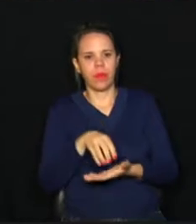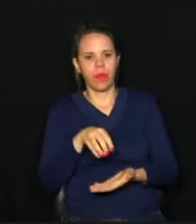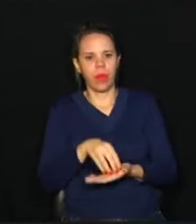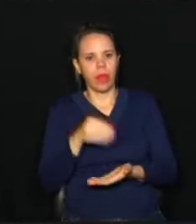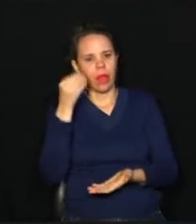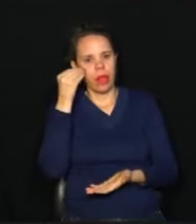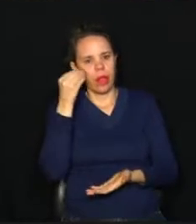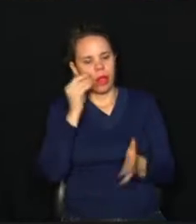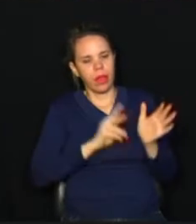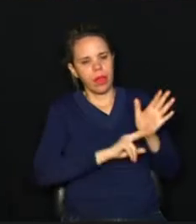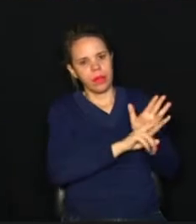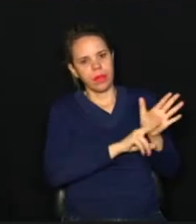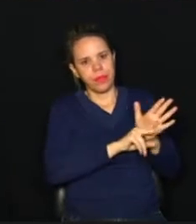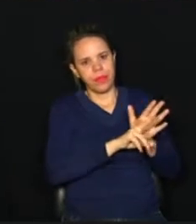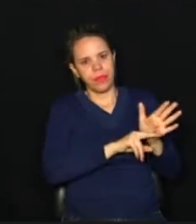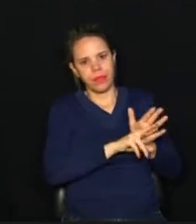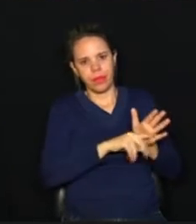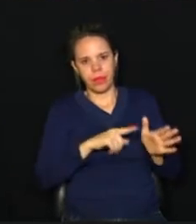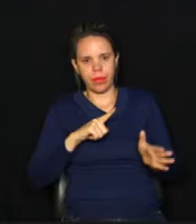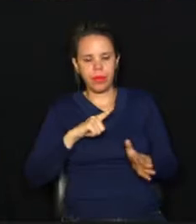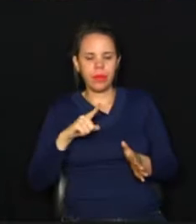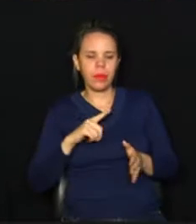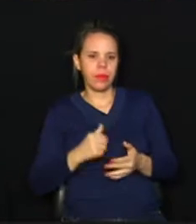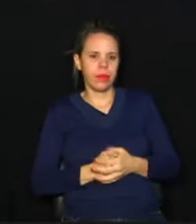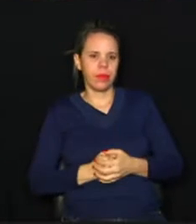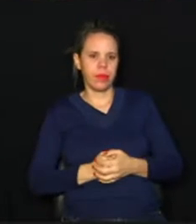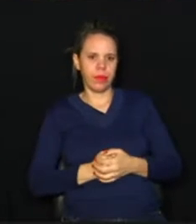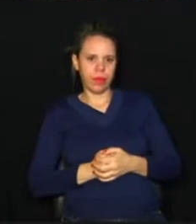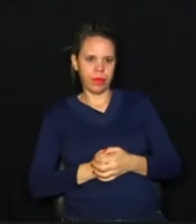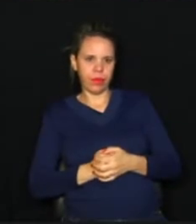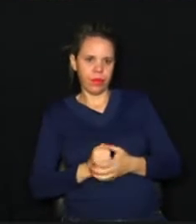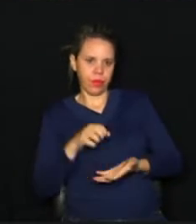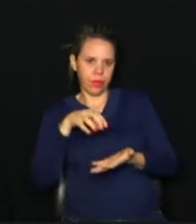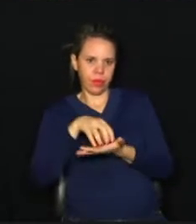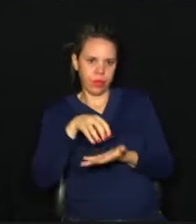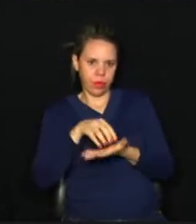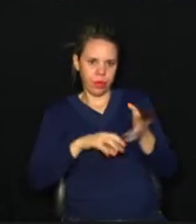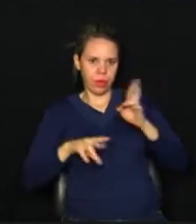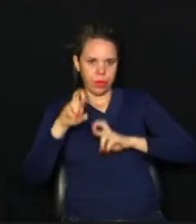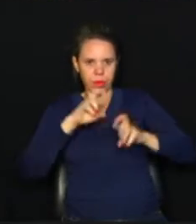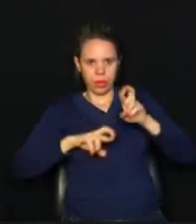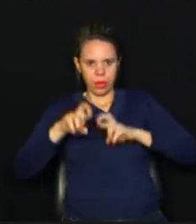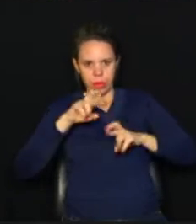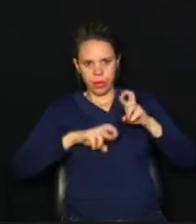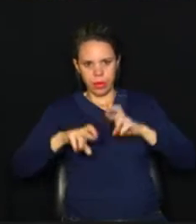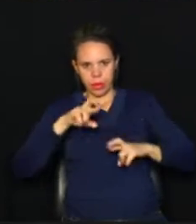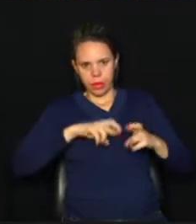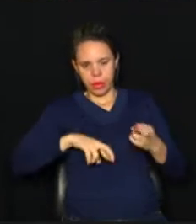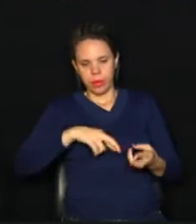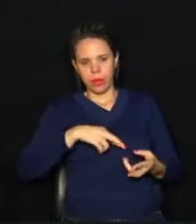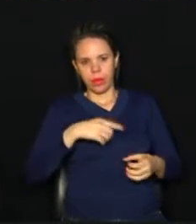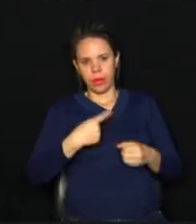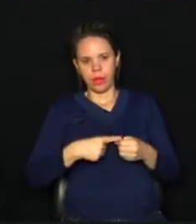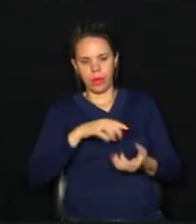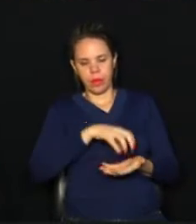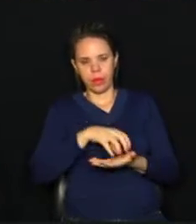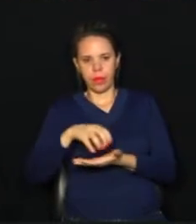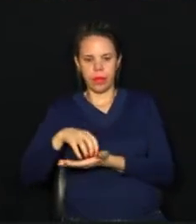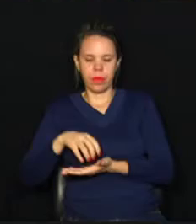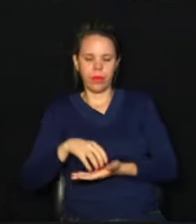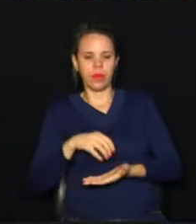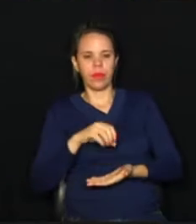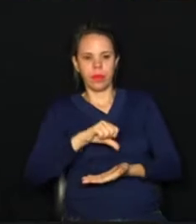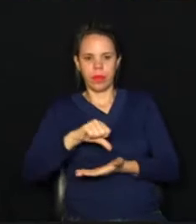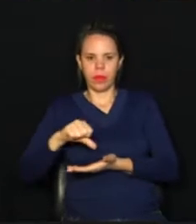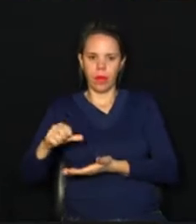Instituto Biológico, um centro laboratorial regional do Instituto